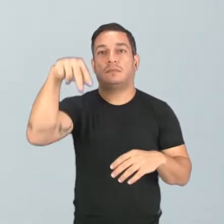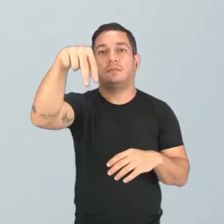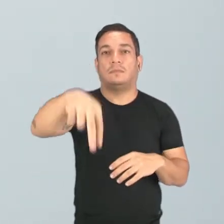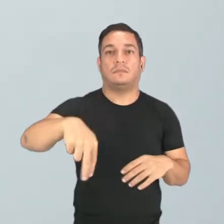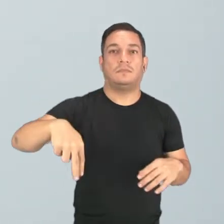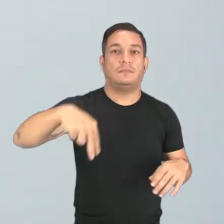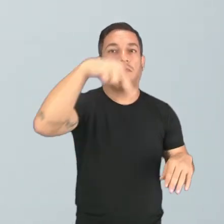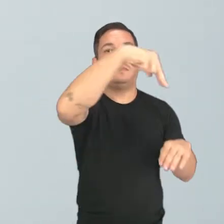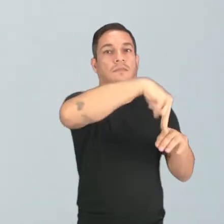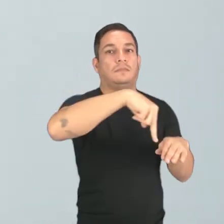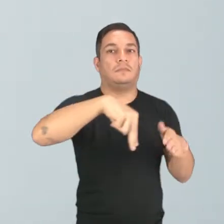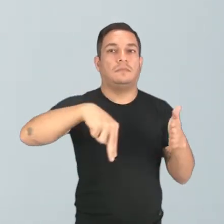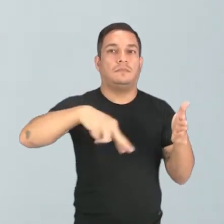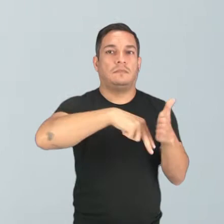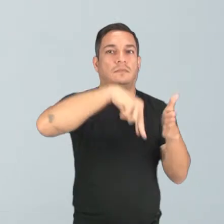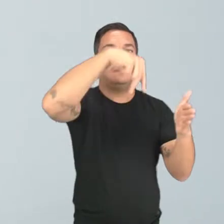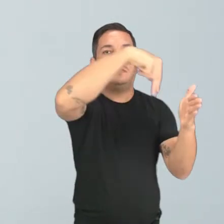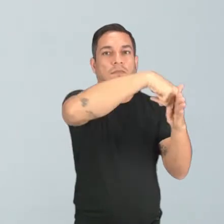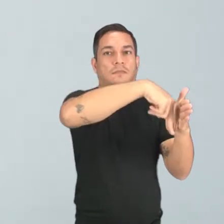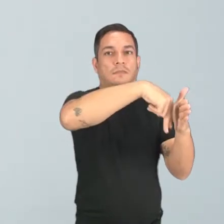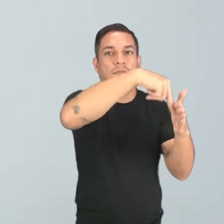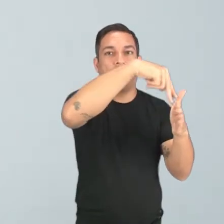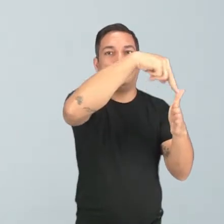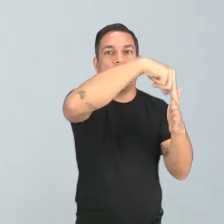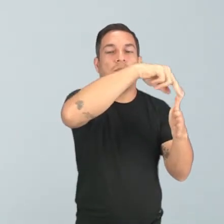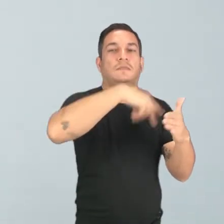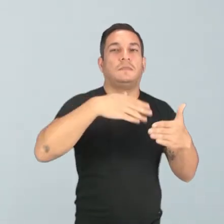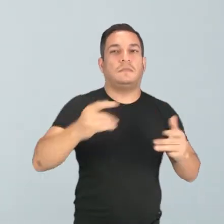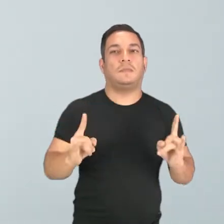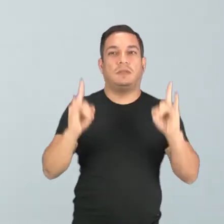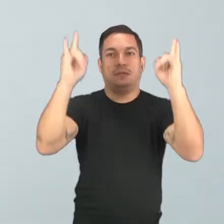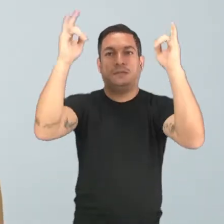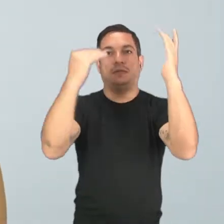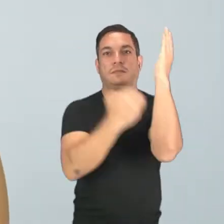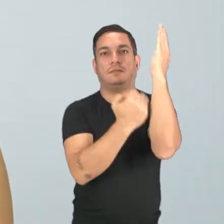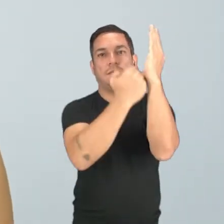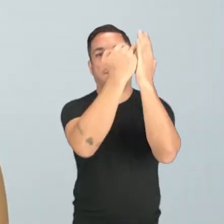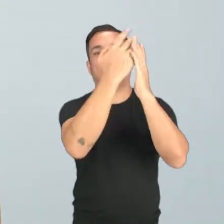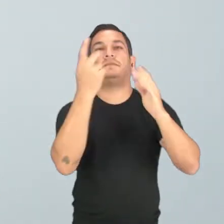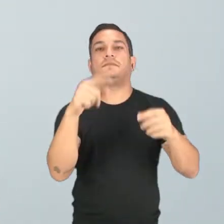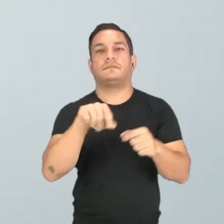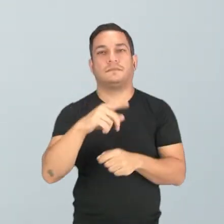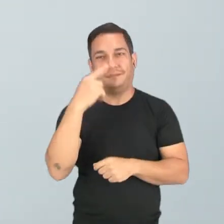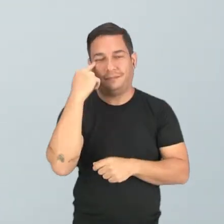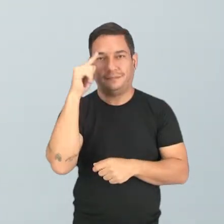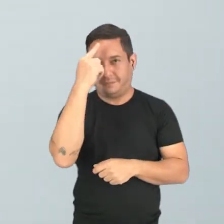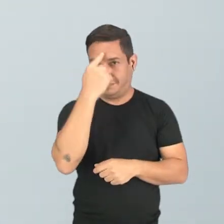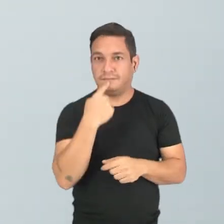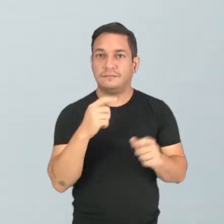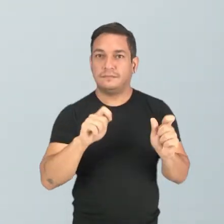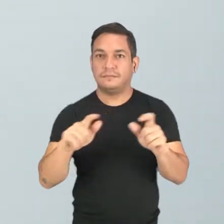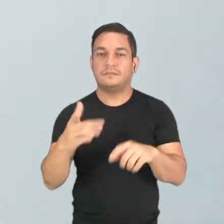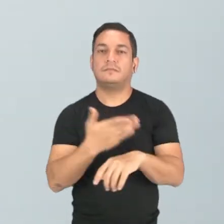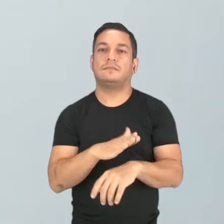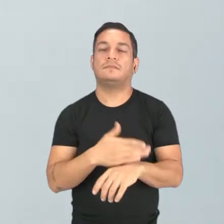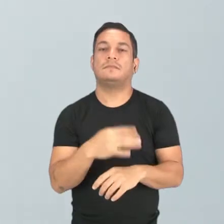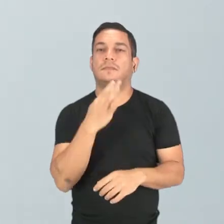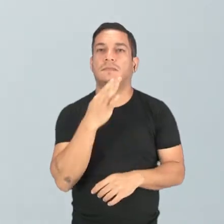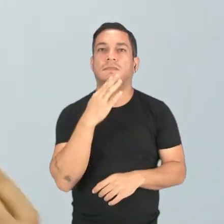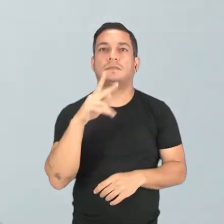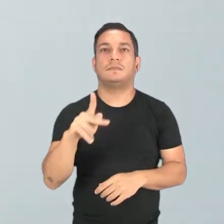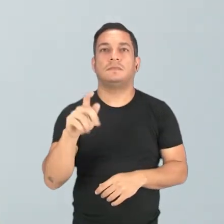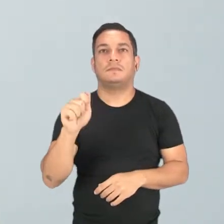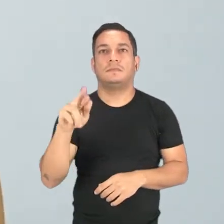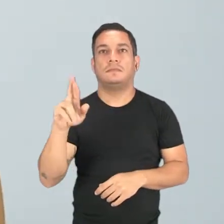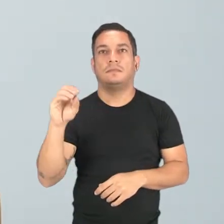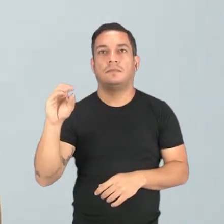tem montanhas e rochas, a gente trouxe para os prédios e edifícios, né? Então, uma das práticas que é bem conhecida é o parkour,